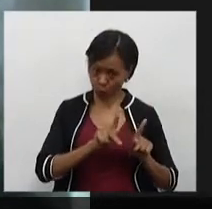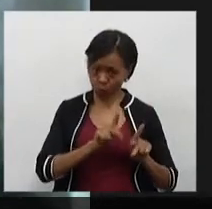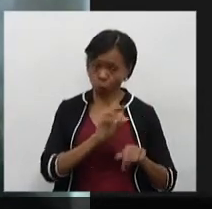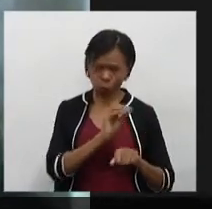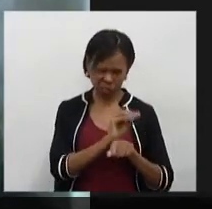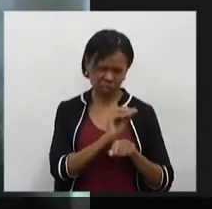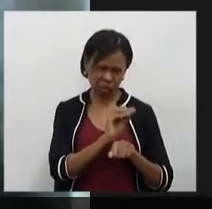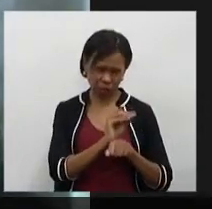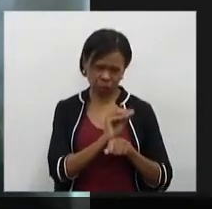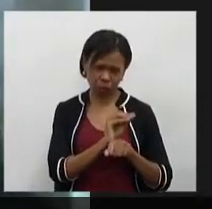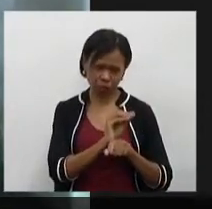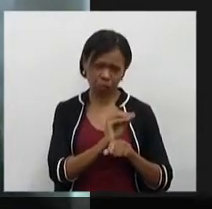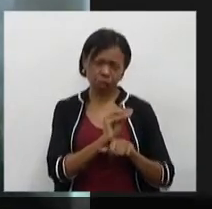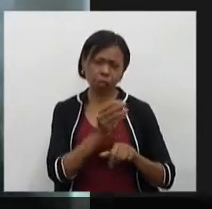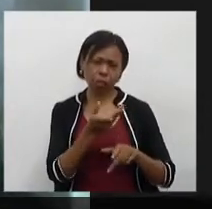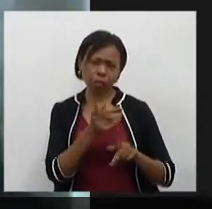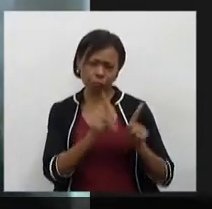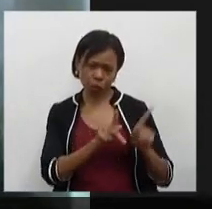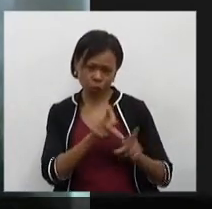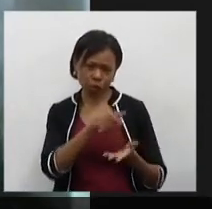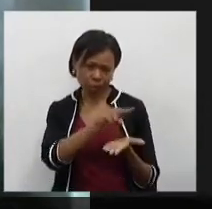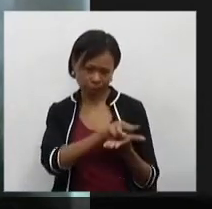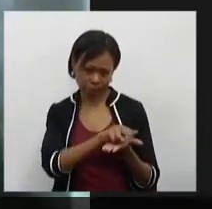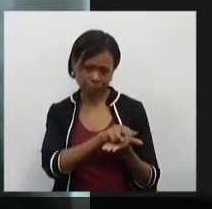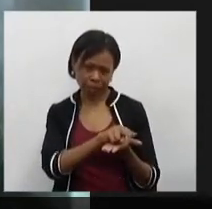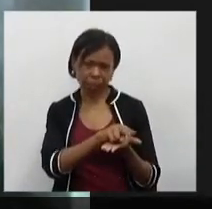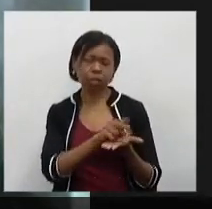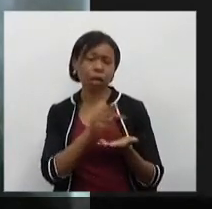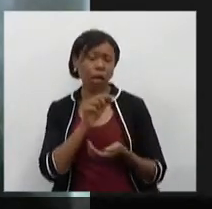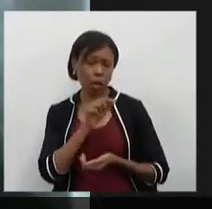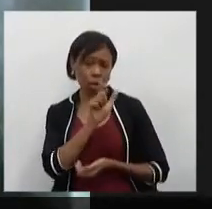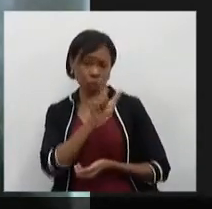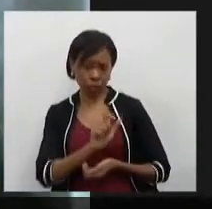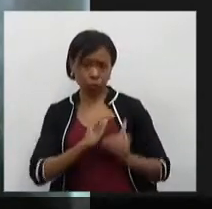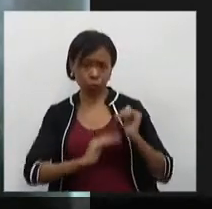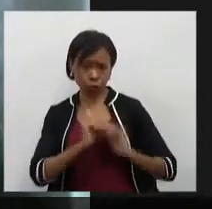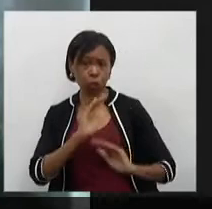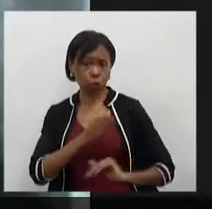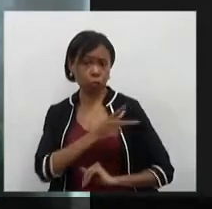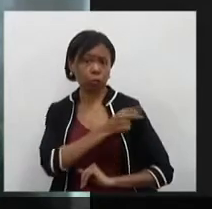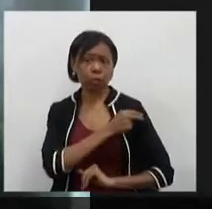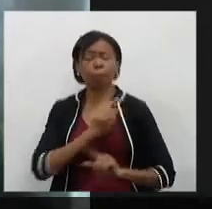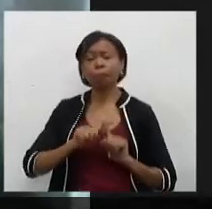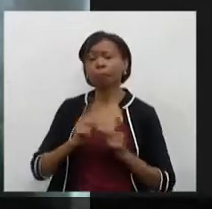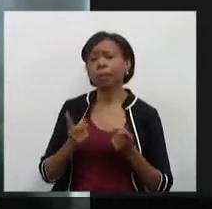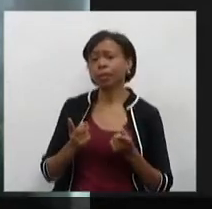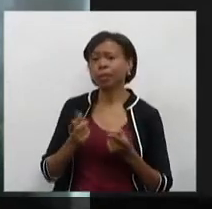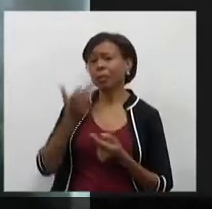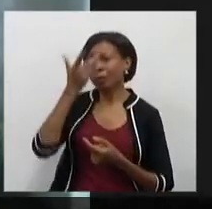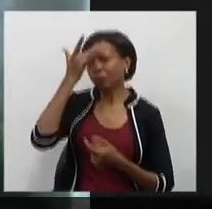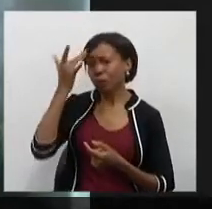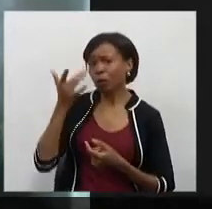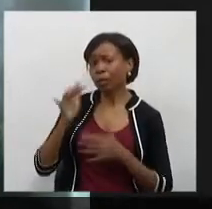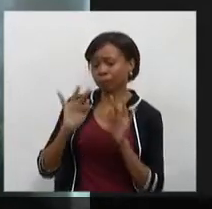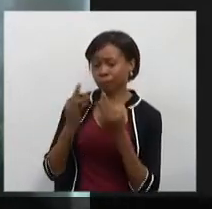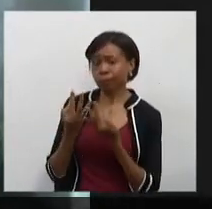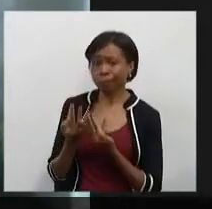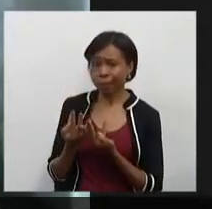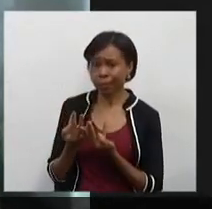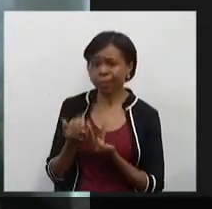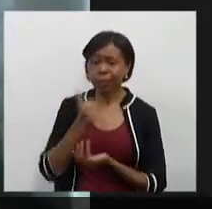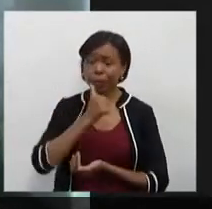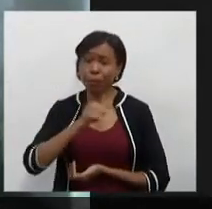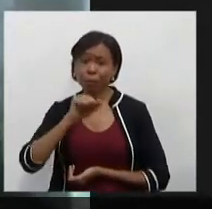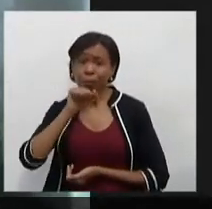menor problema. Agora, as pessoas com deficiência que têm uma mãe que só ela é a cuidadora, e